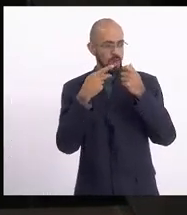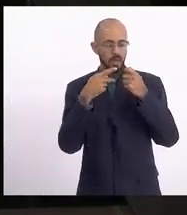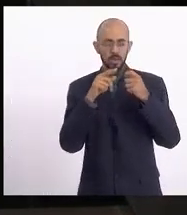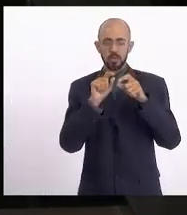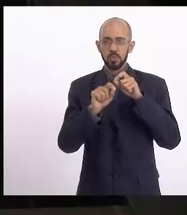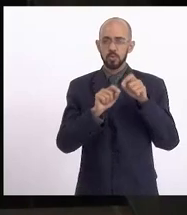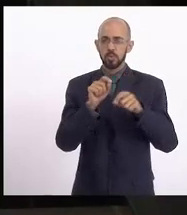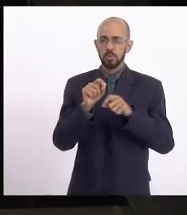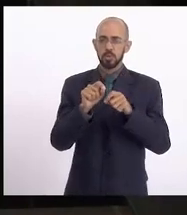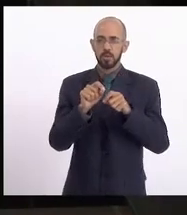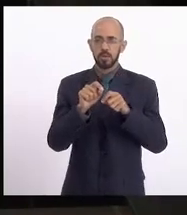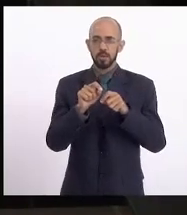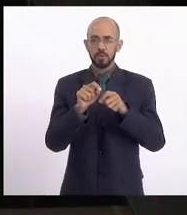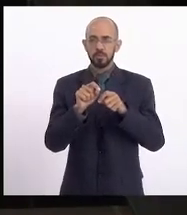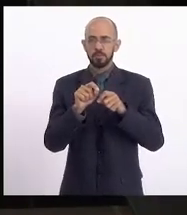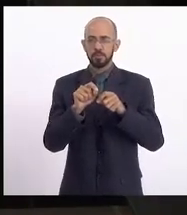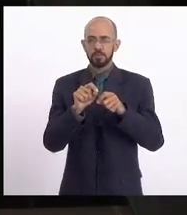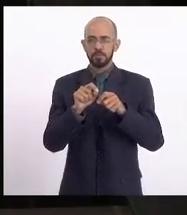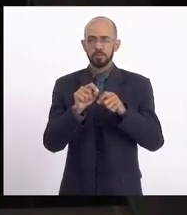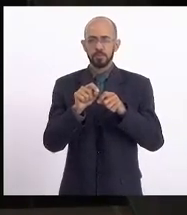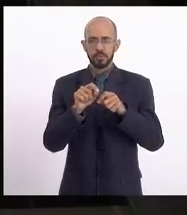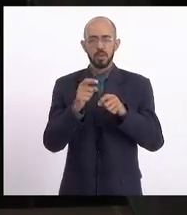que ele se tornaria